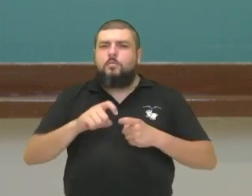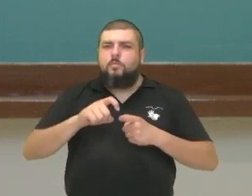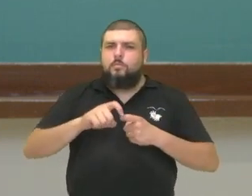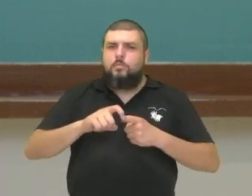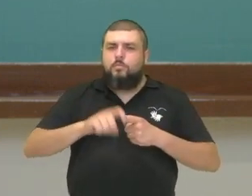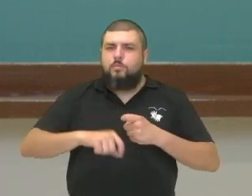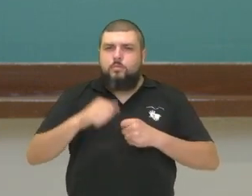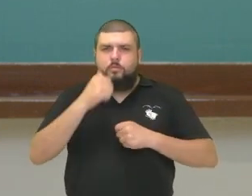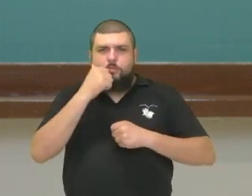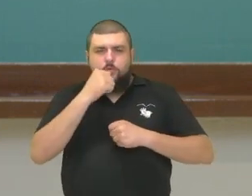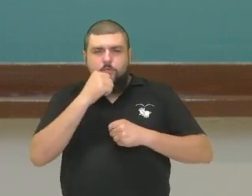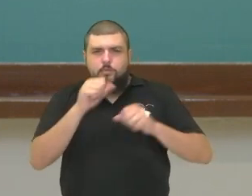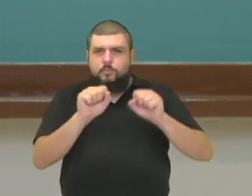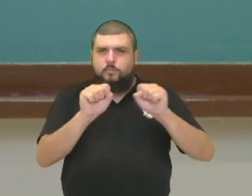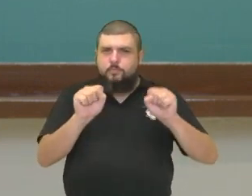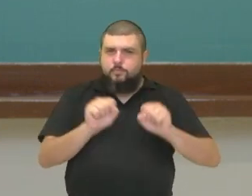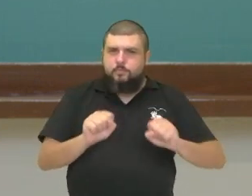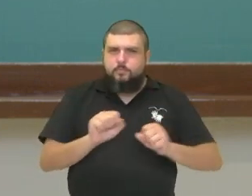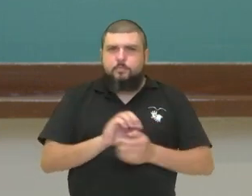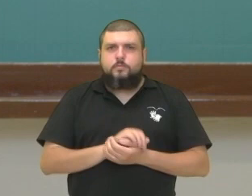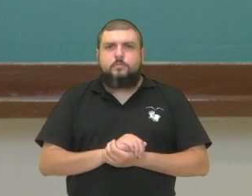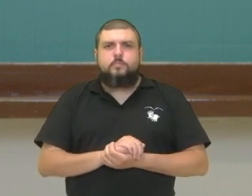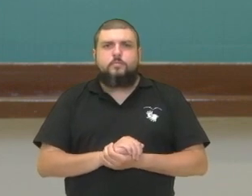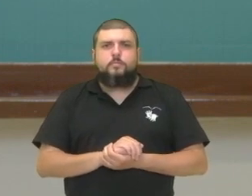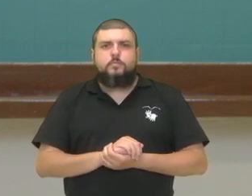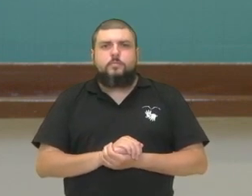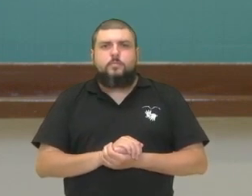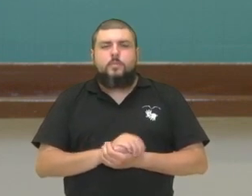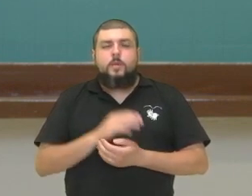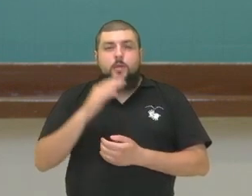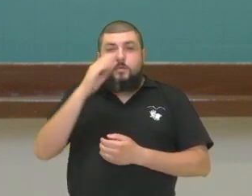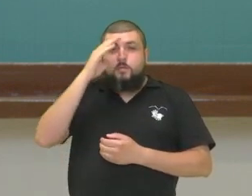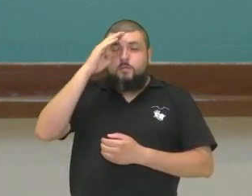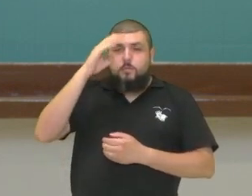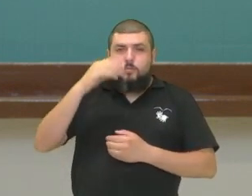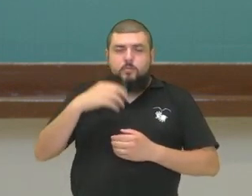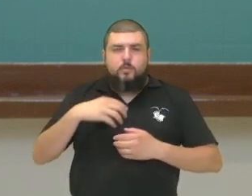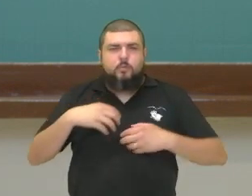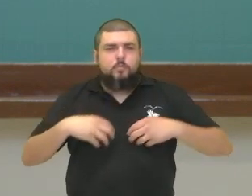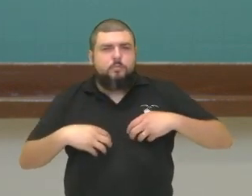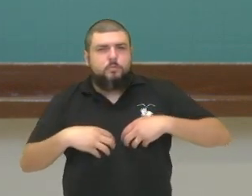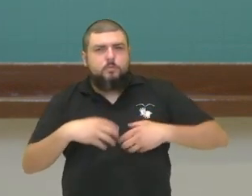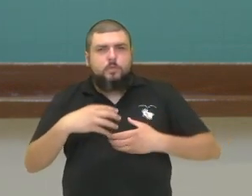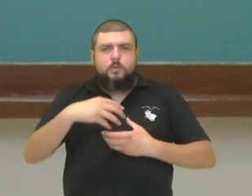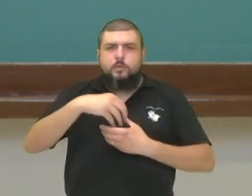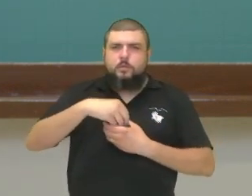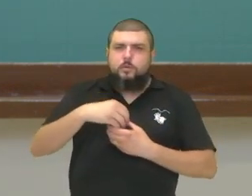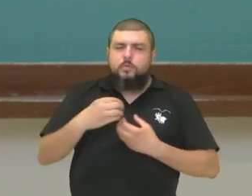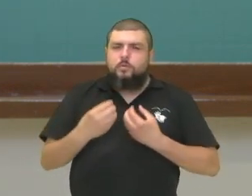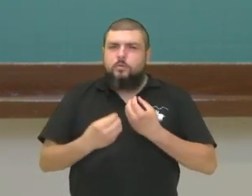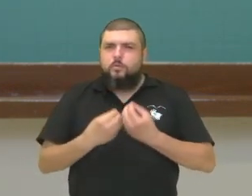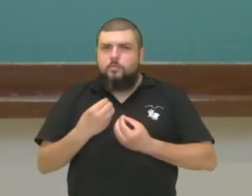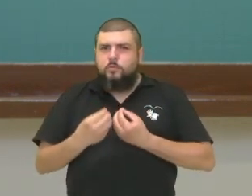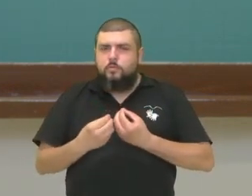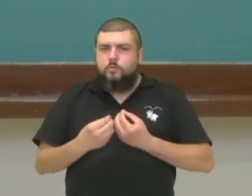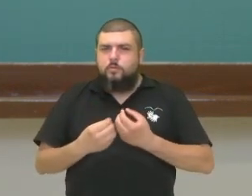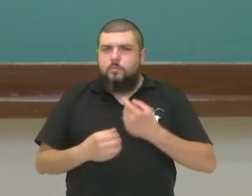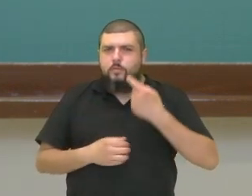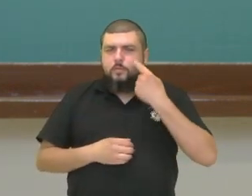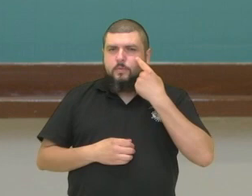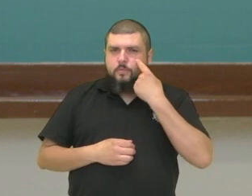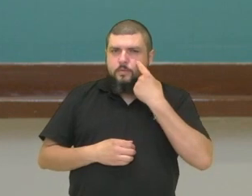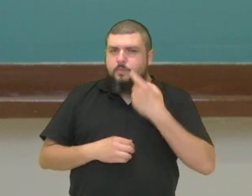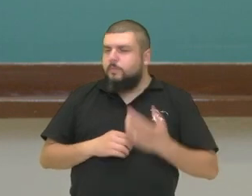é formado por órgãos internos internet seus principais órgãos internos é ovário são